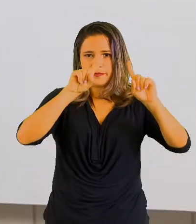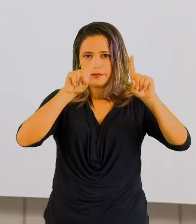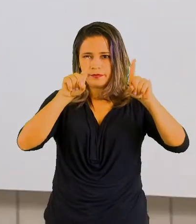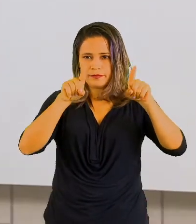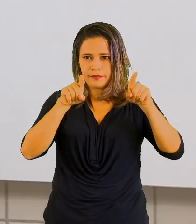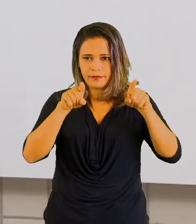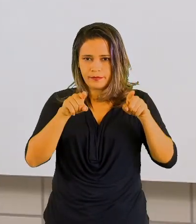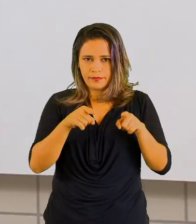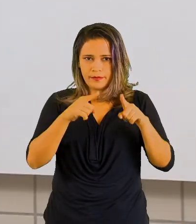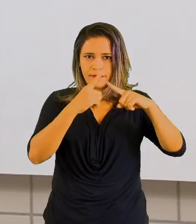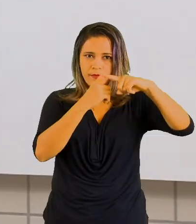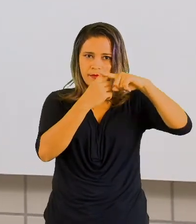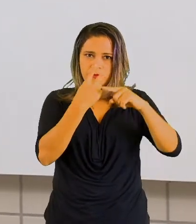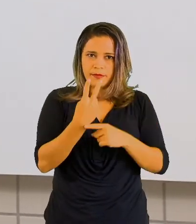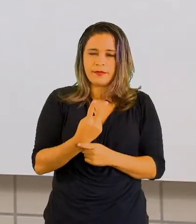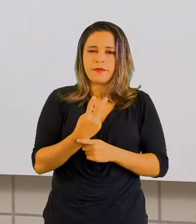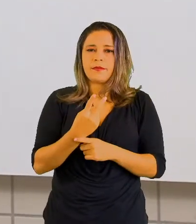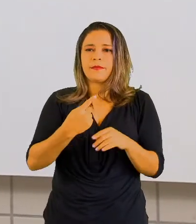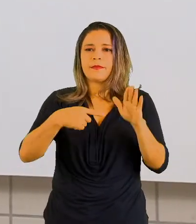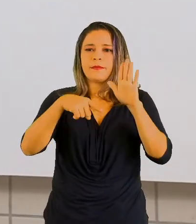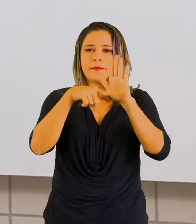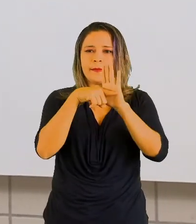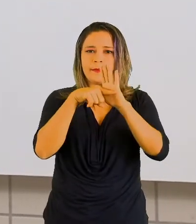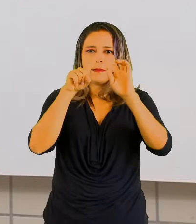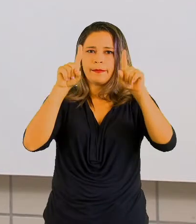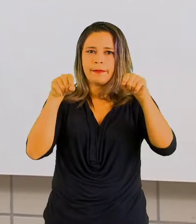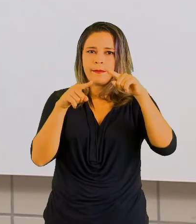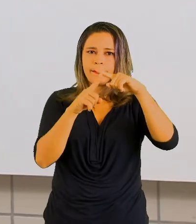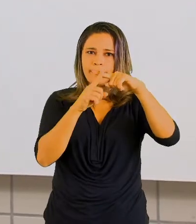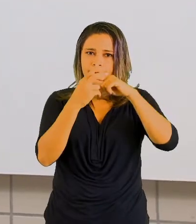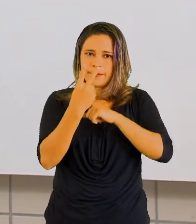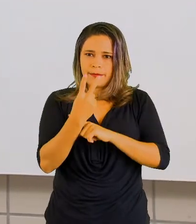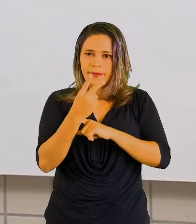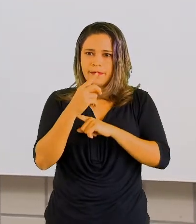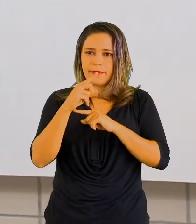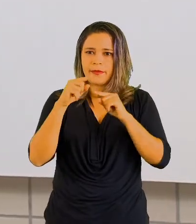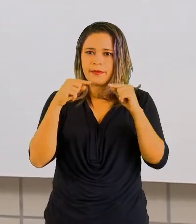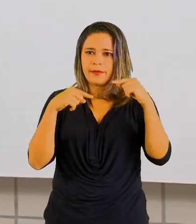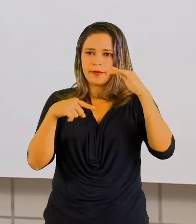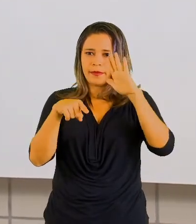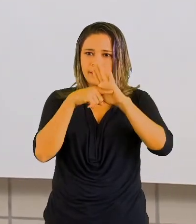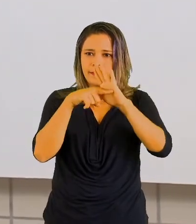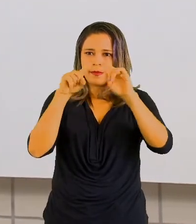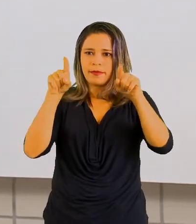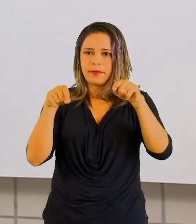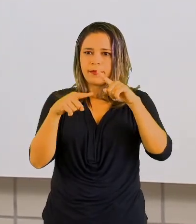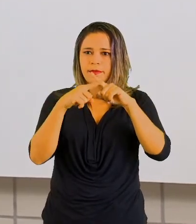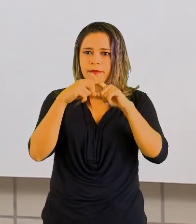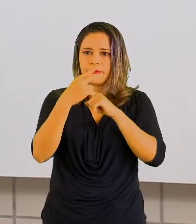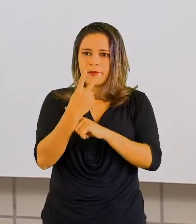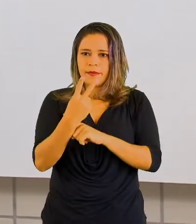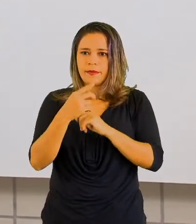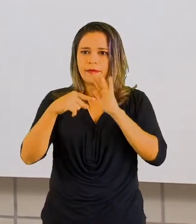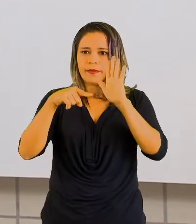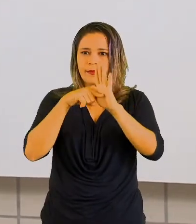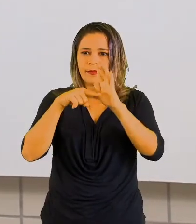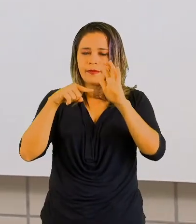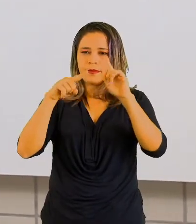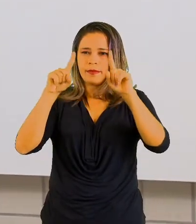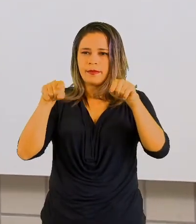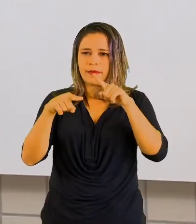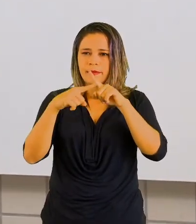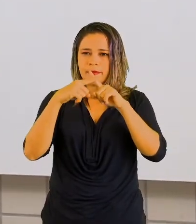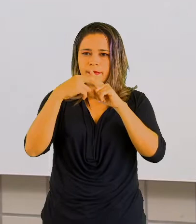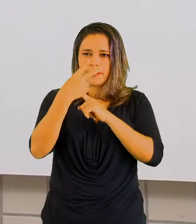2 unidades, menos 2 unidades, menos 2 unidades, menos 2 unidades. Esse